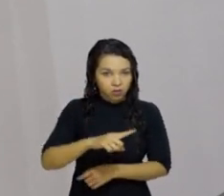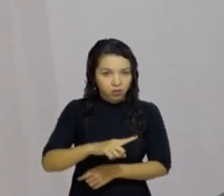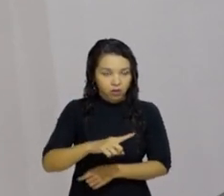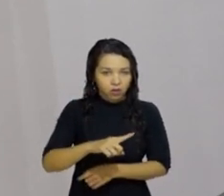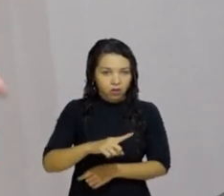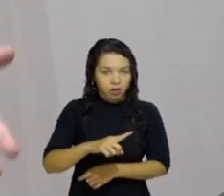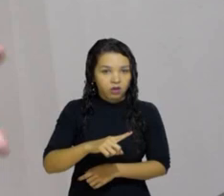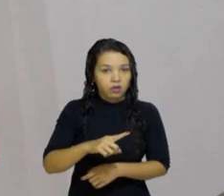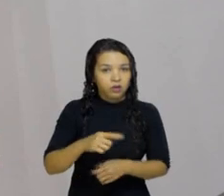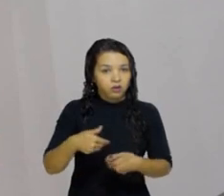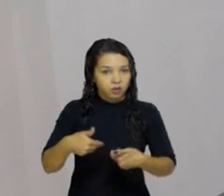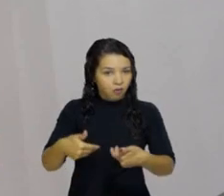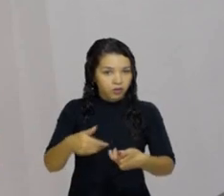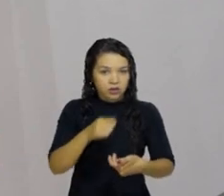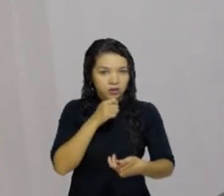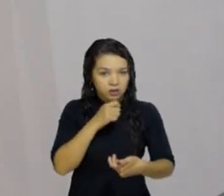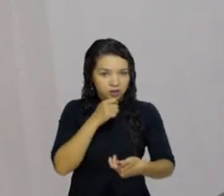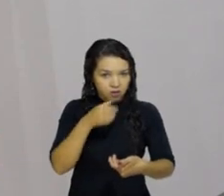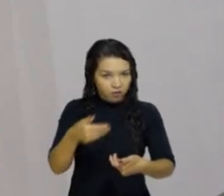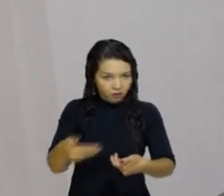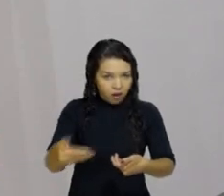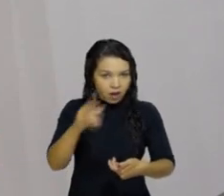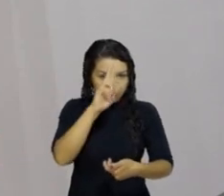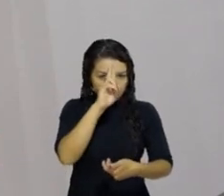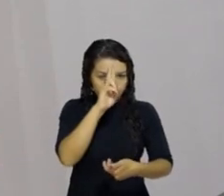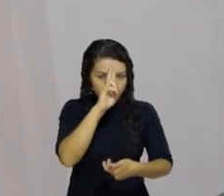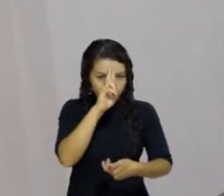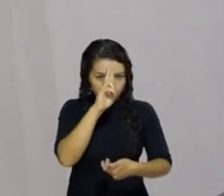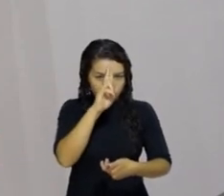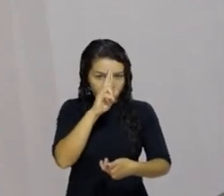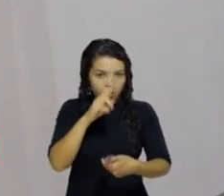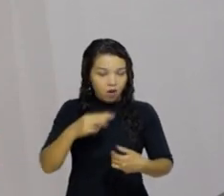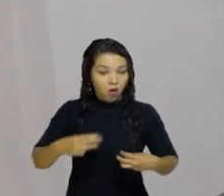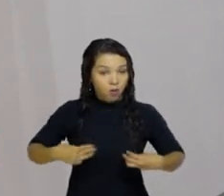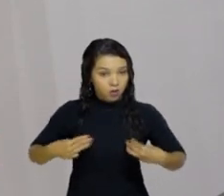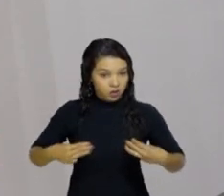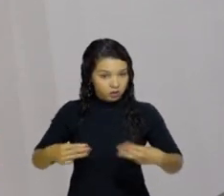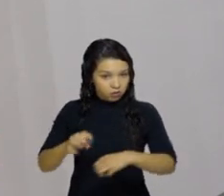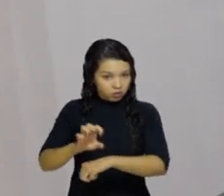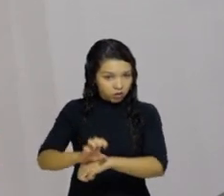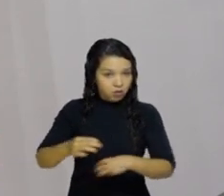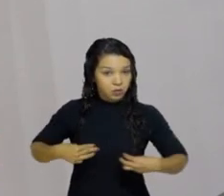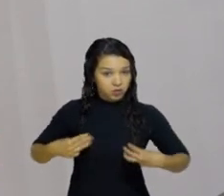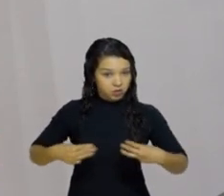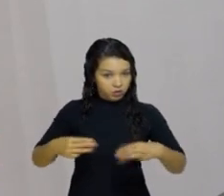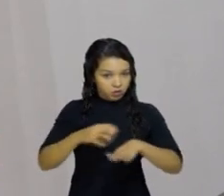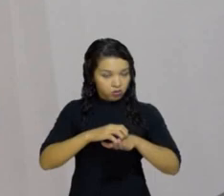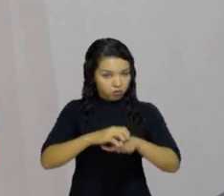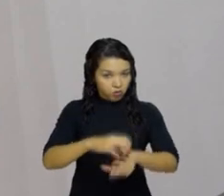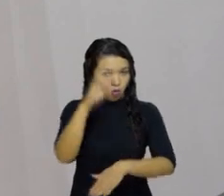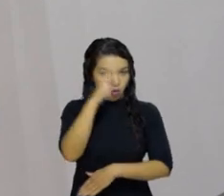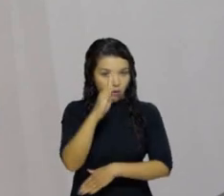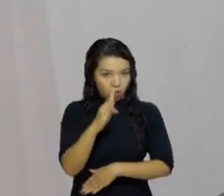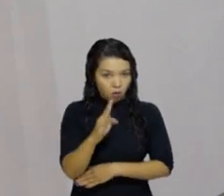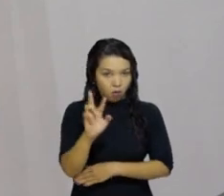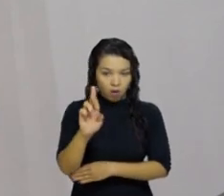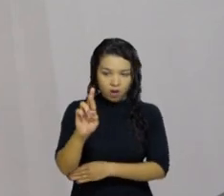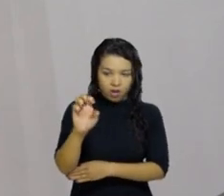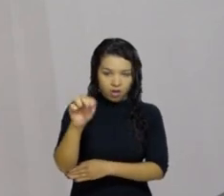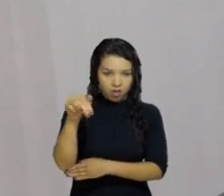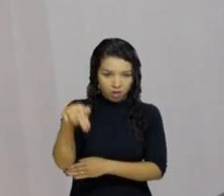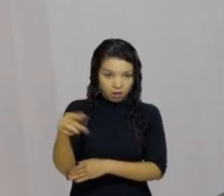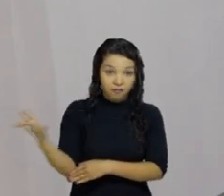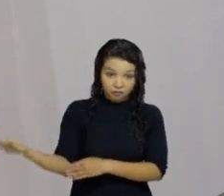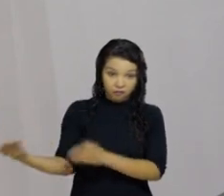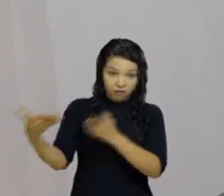mas teremos um ministro de Estado, ministro dos Transportes do Brasil, Renan Filho, aqui em Santa